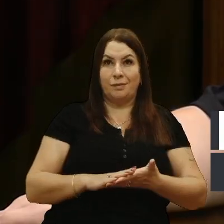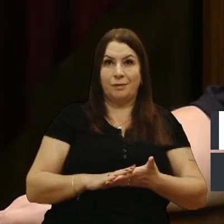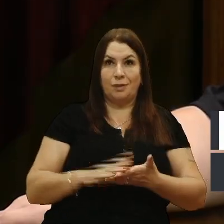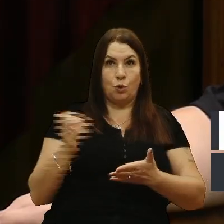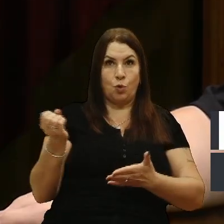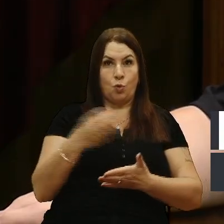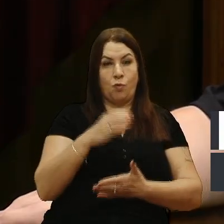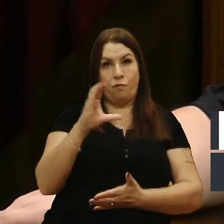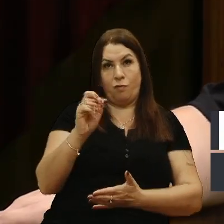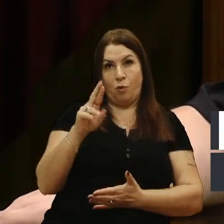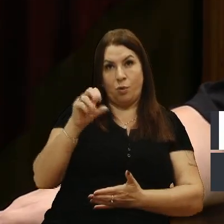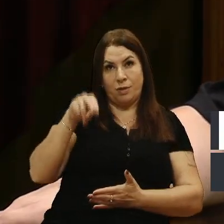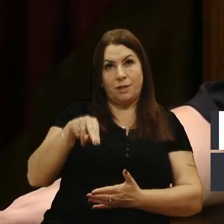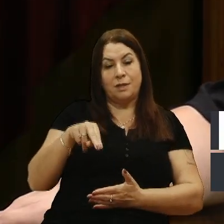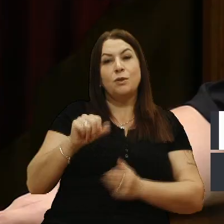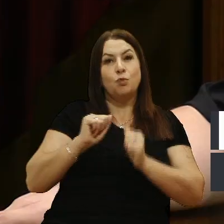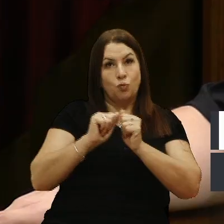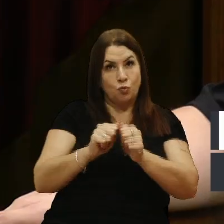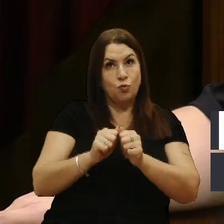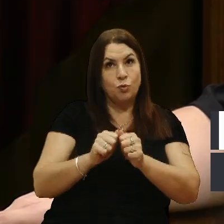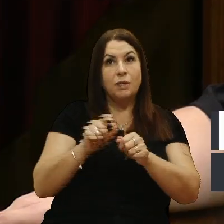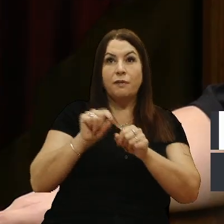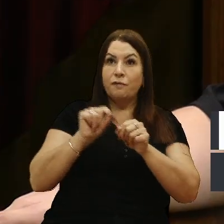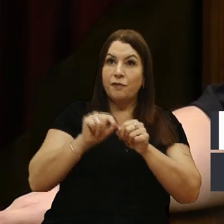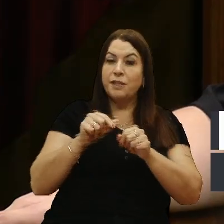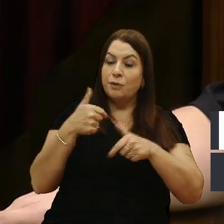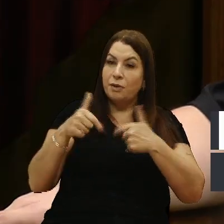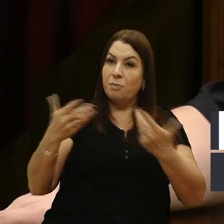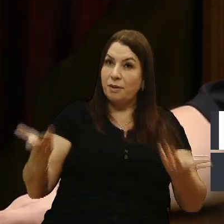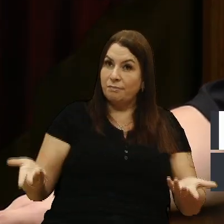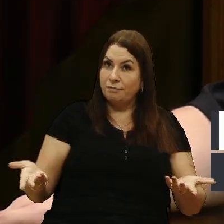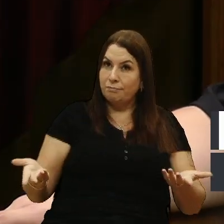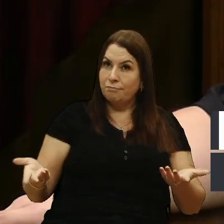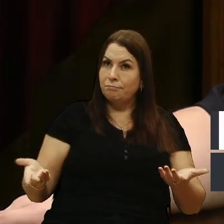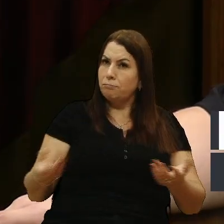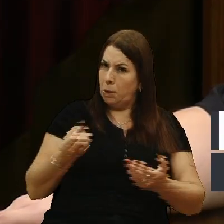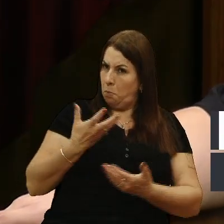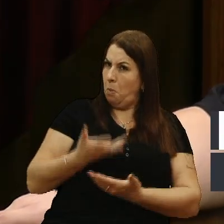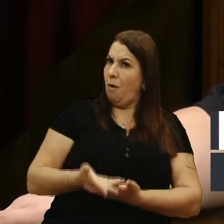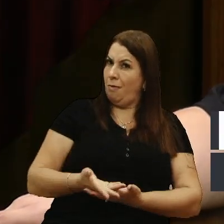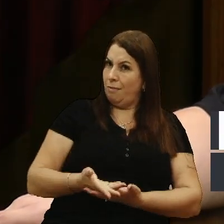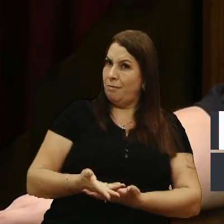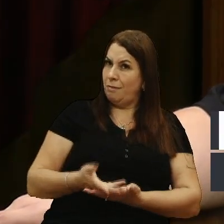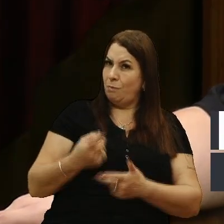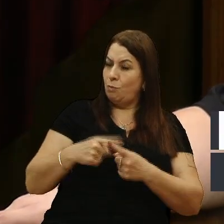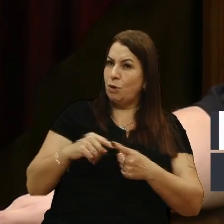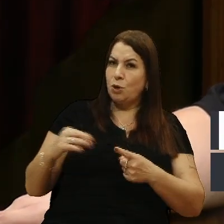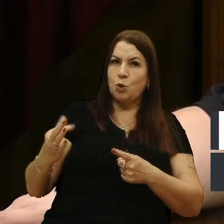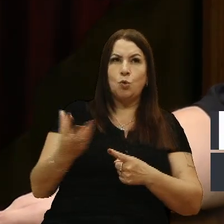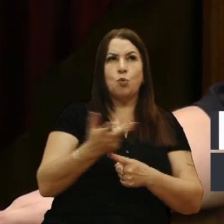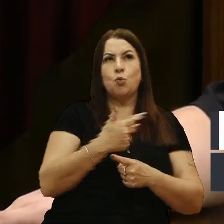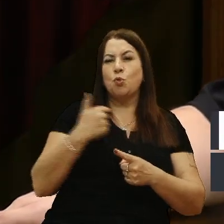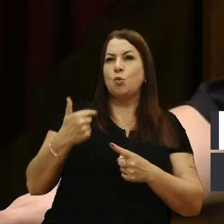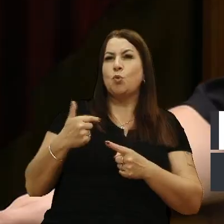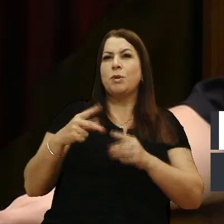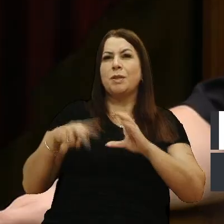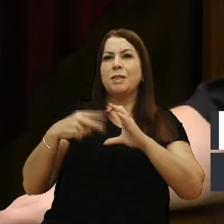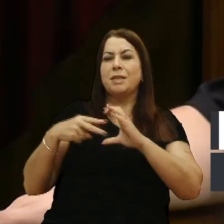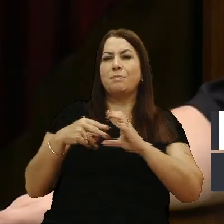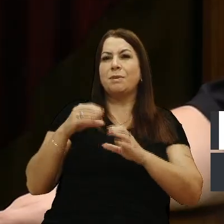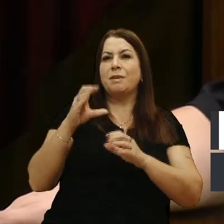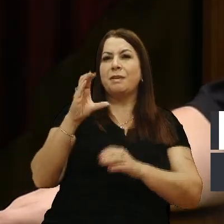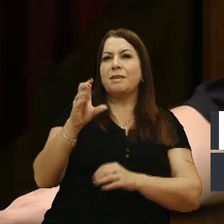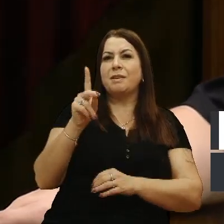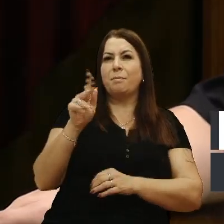nova Corsan, através da EGEA, está prestando de serviço. Deve estar muito boa, porque todas as câmaras estão instituindo